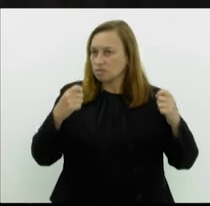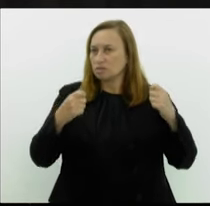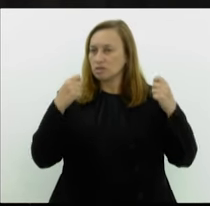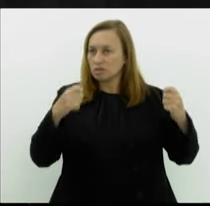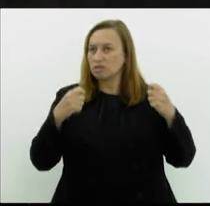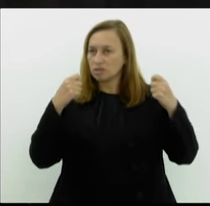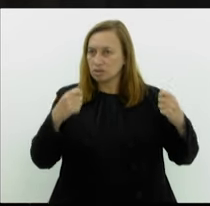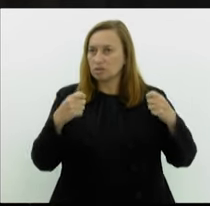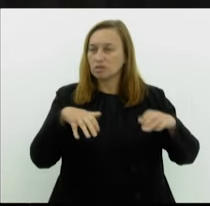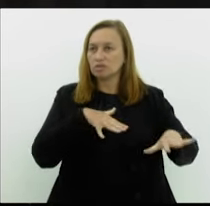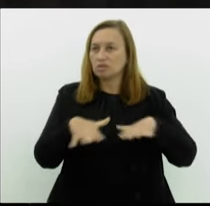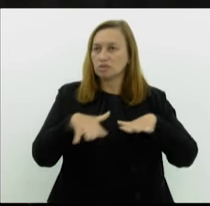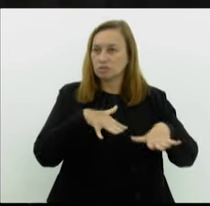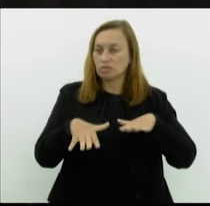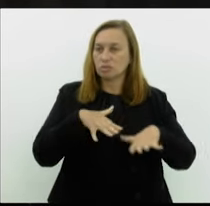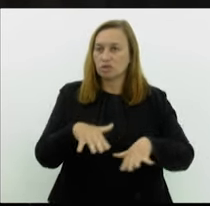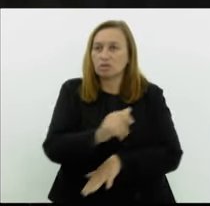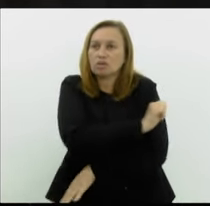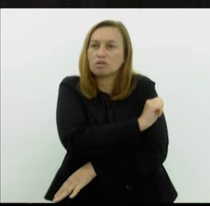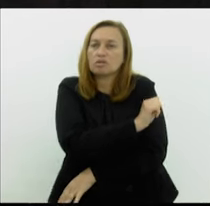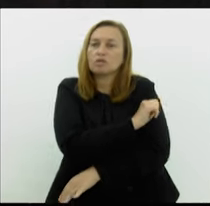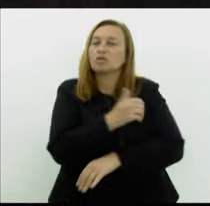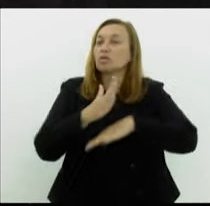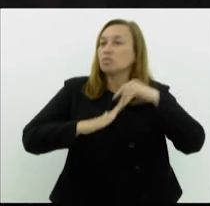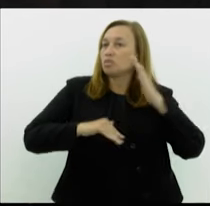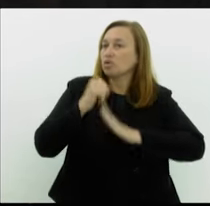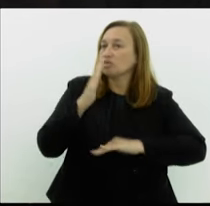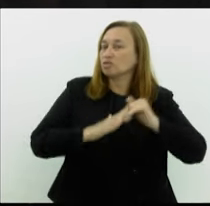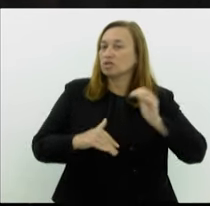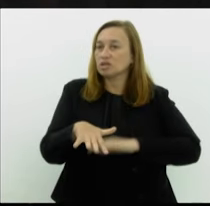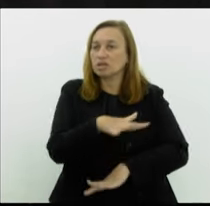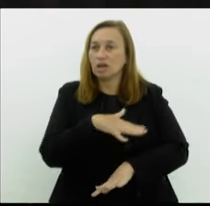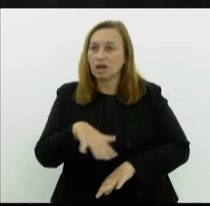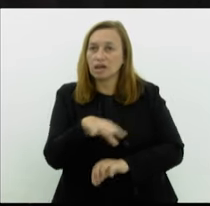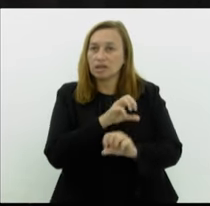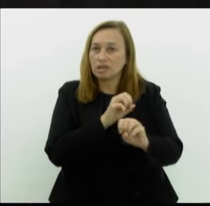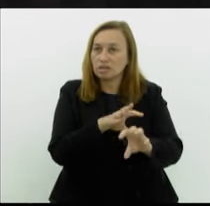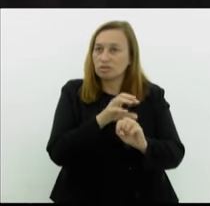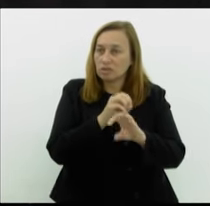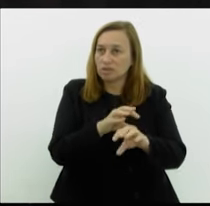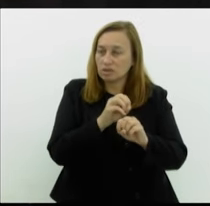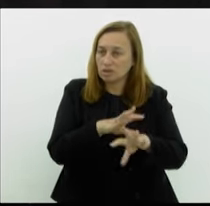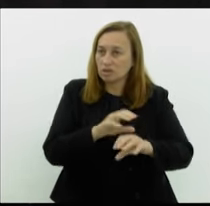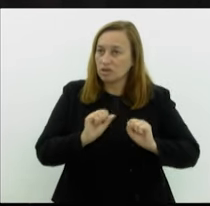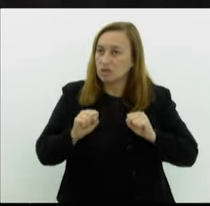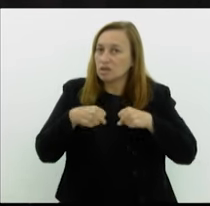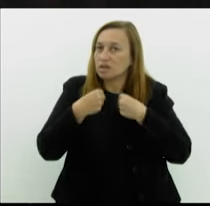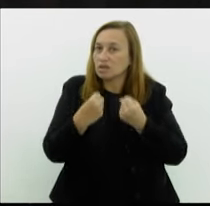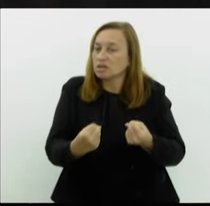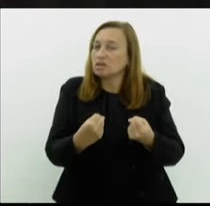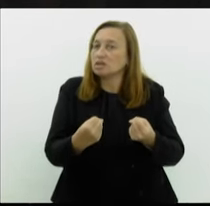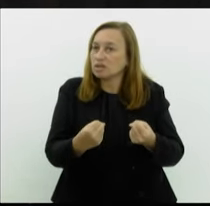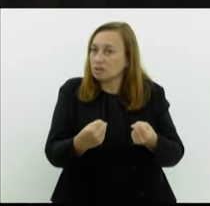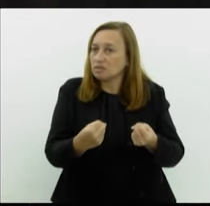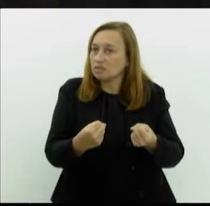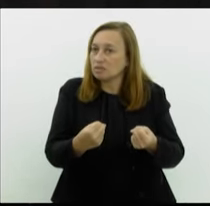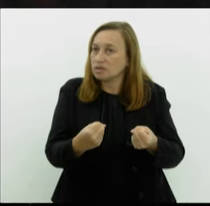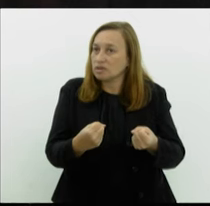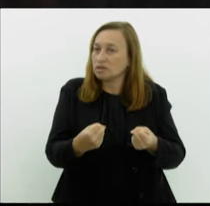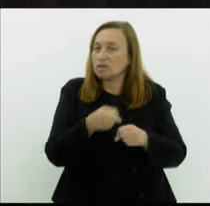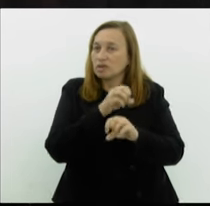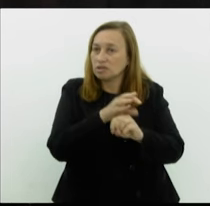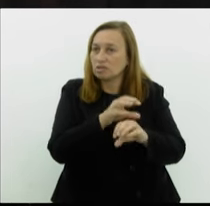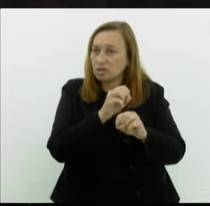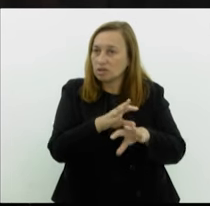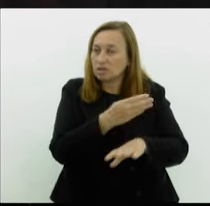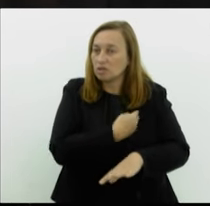movimento estudantil, mas depois, enquanto profissional da educação, para a defesa intransigente desta educação pública